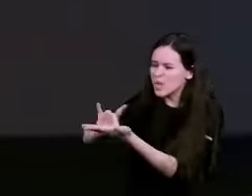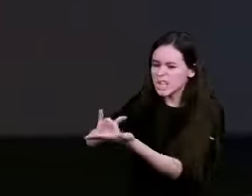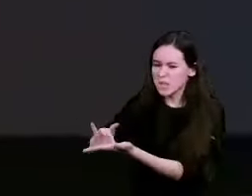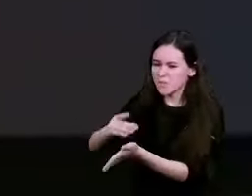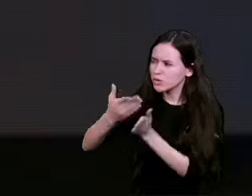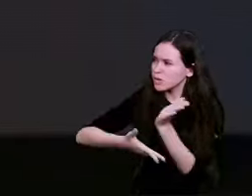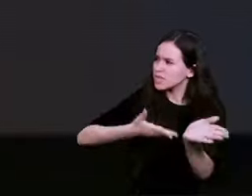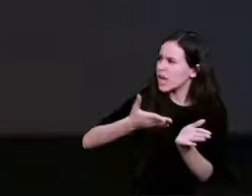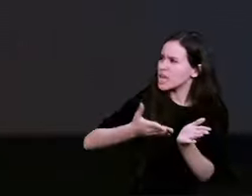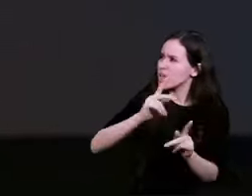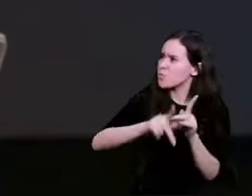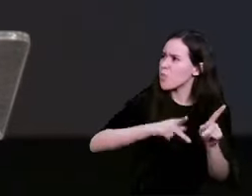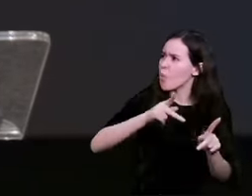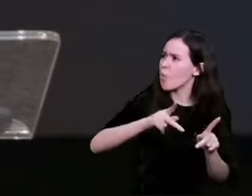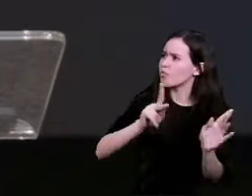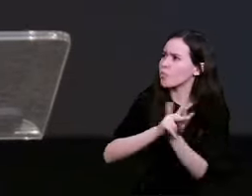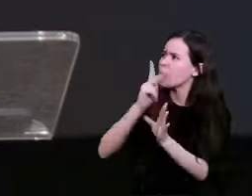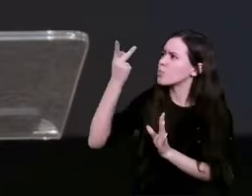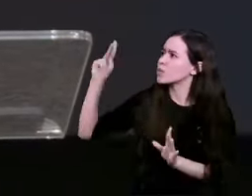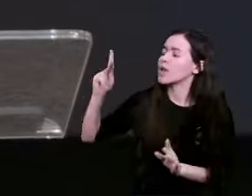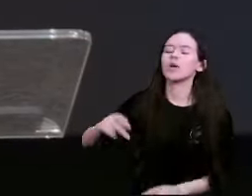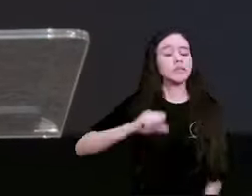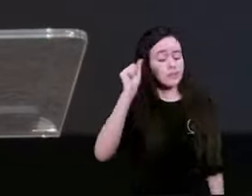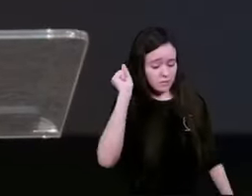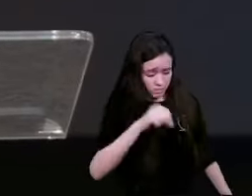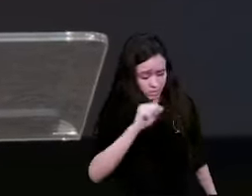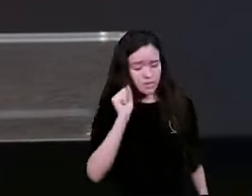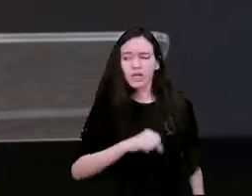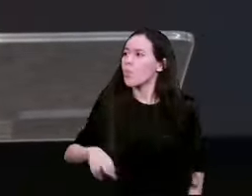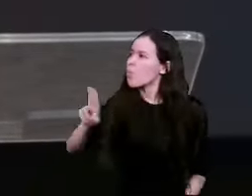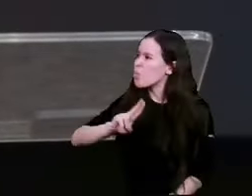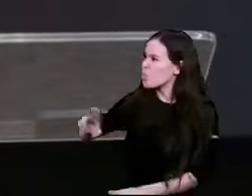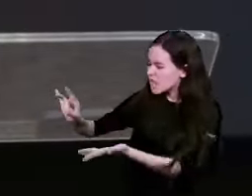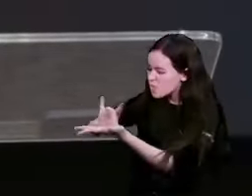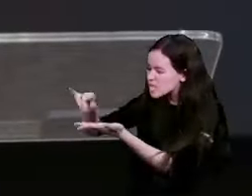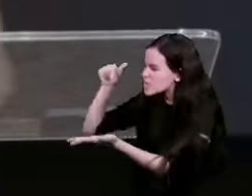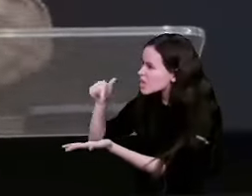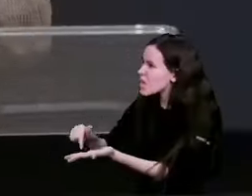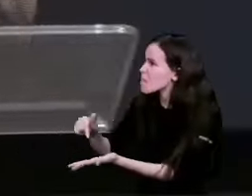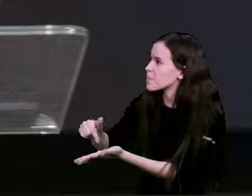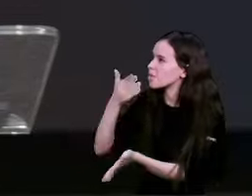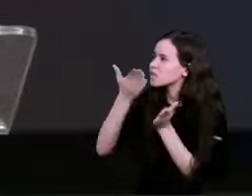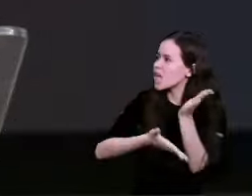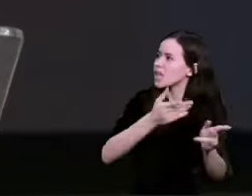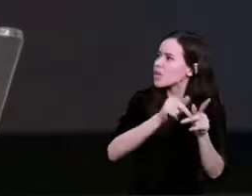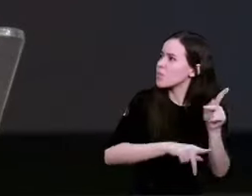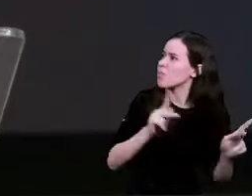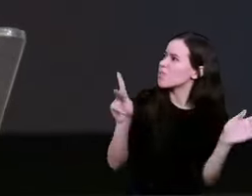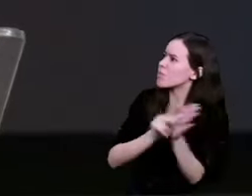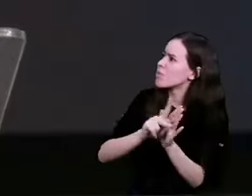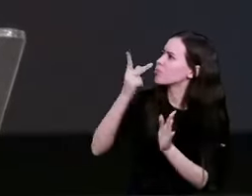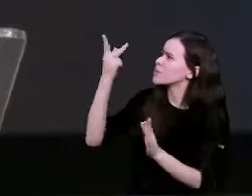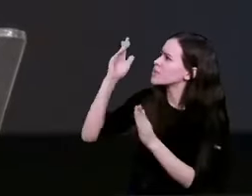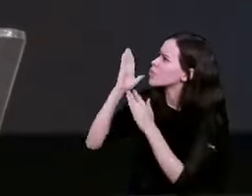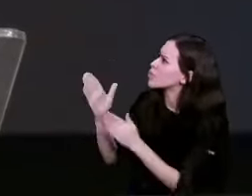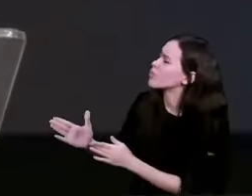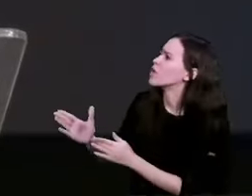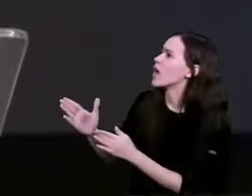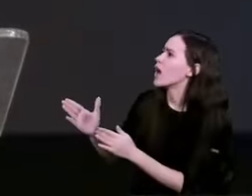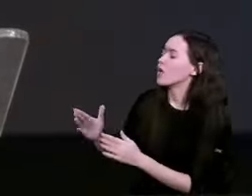para tratar de quem te ama? Deus disse: vou. Vai usar o adversário para tratar de quem é fiel na tua